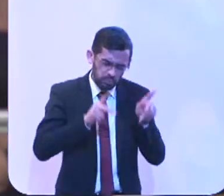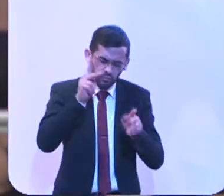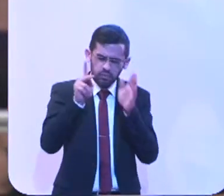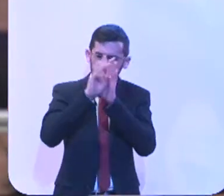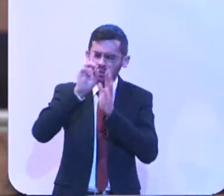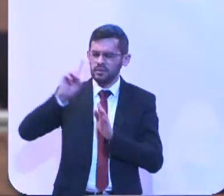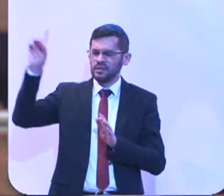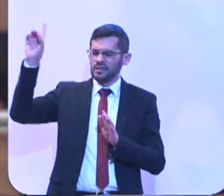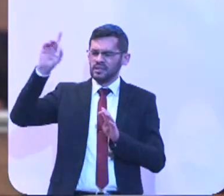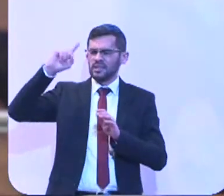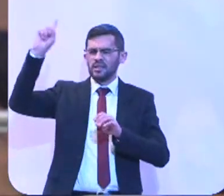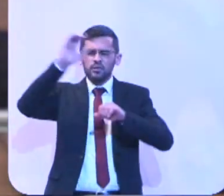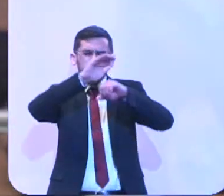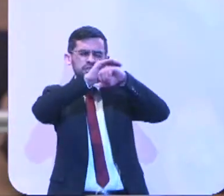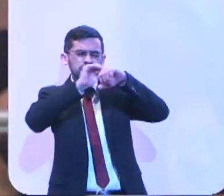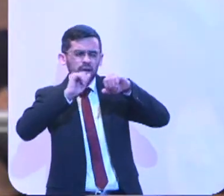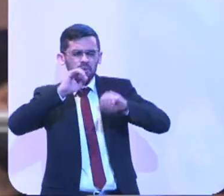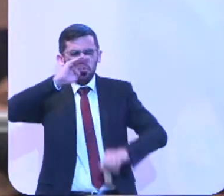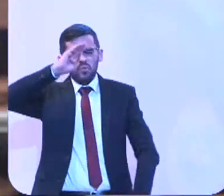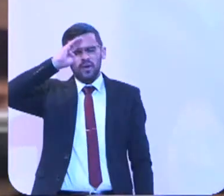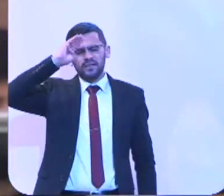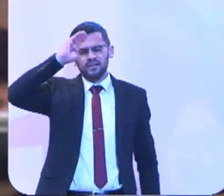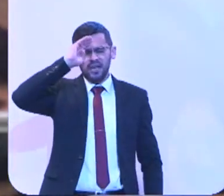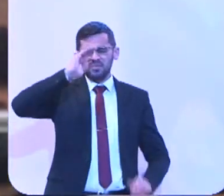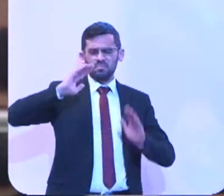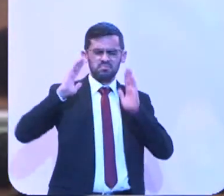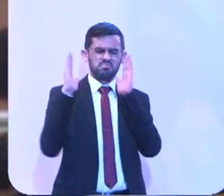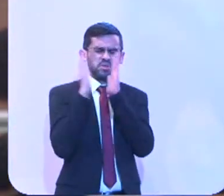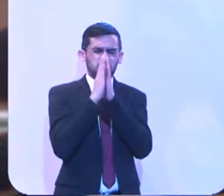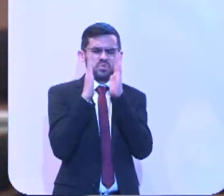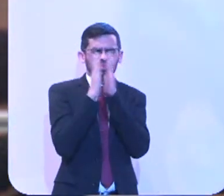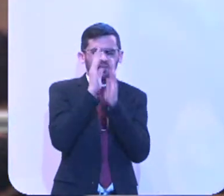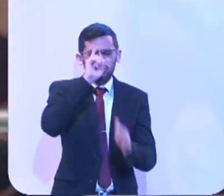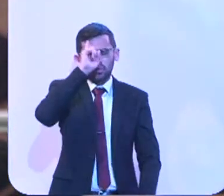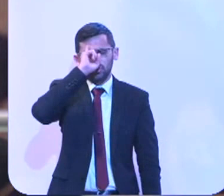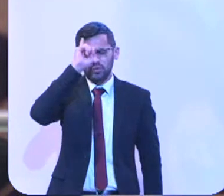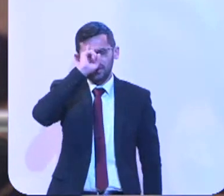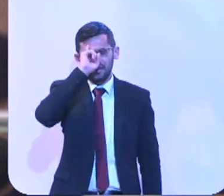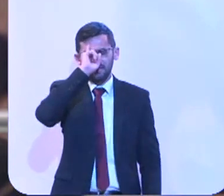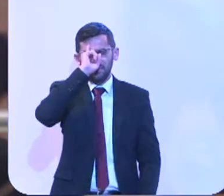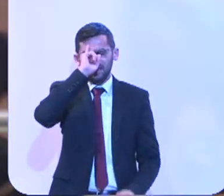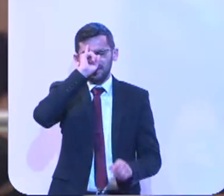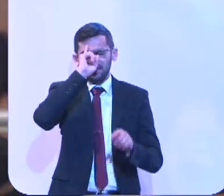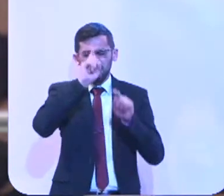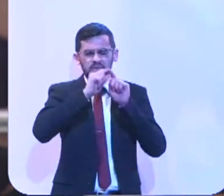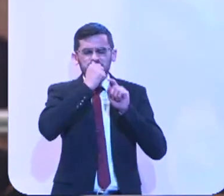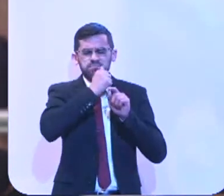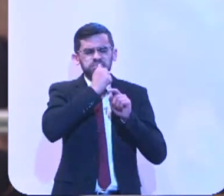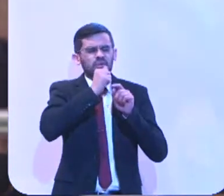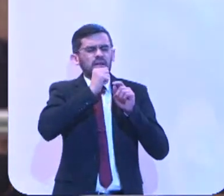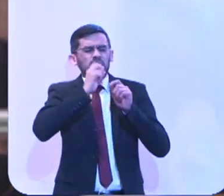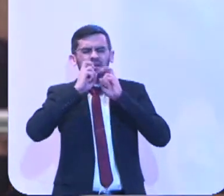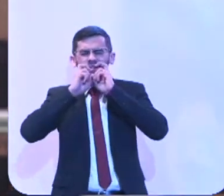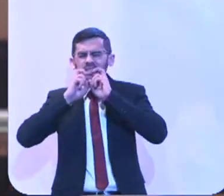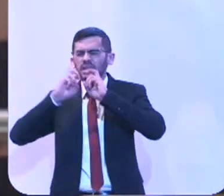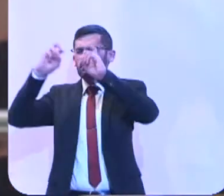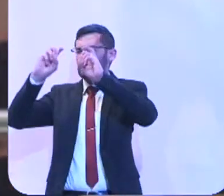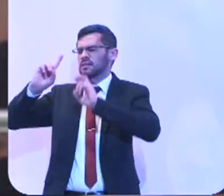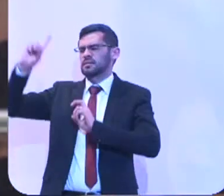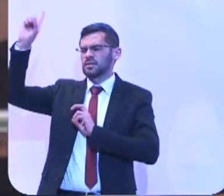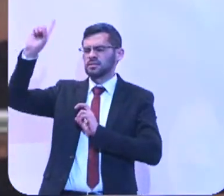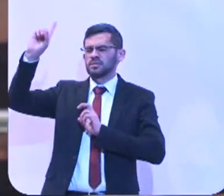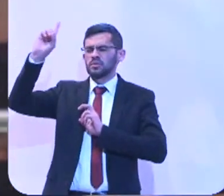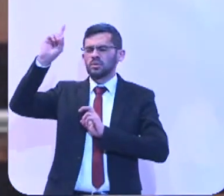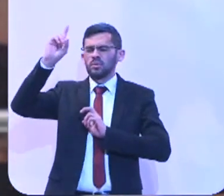Senhor levante um exército. Um exército para orar todos os dias, para jejuar, para clamar. Um exército